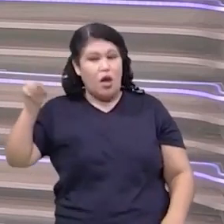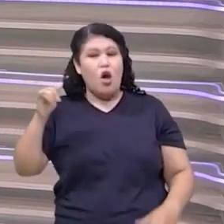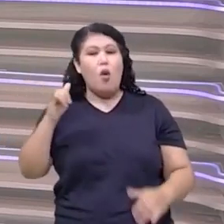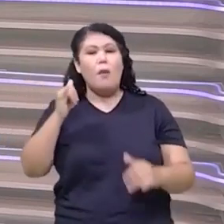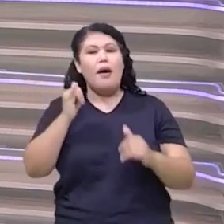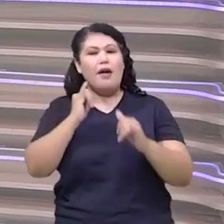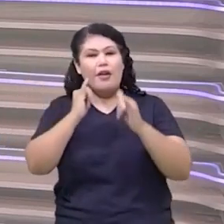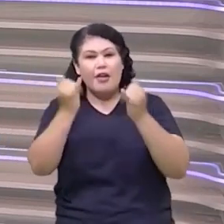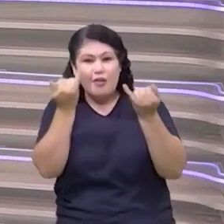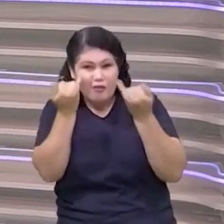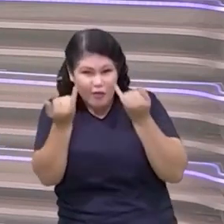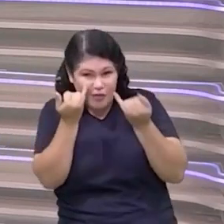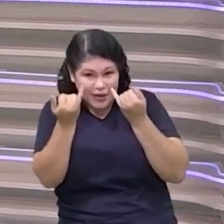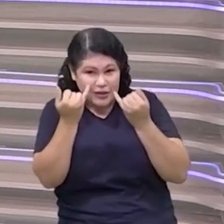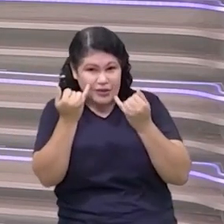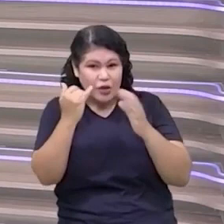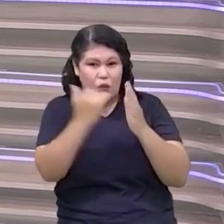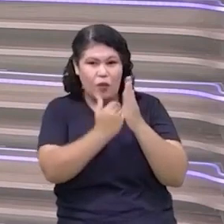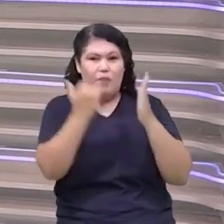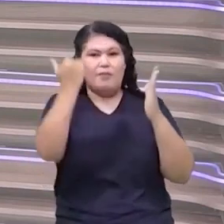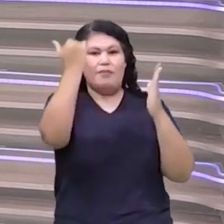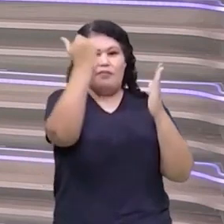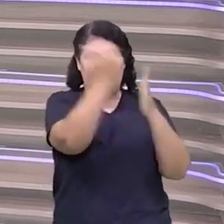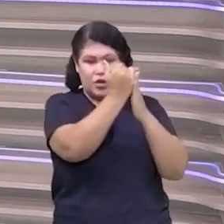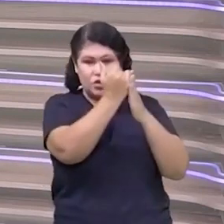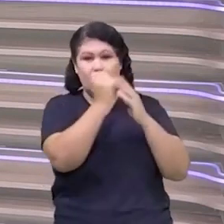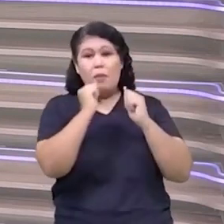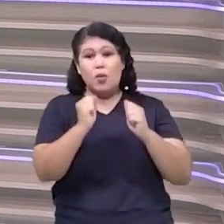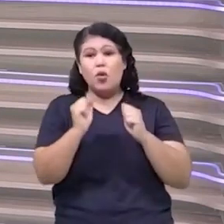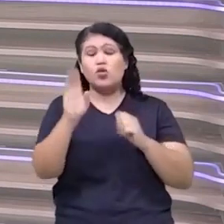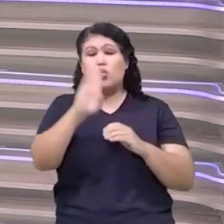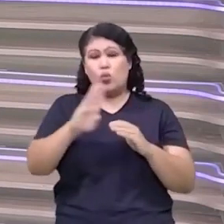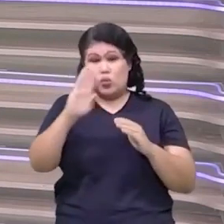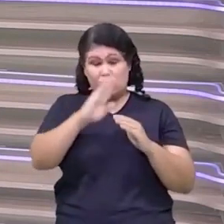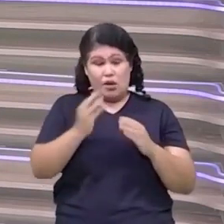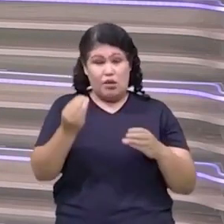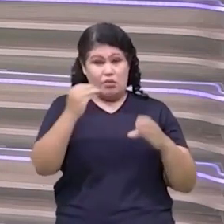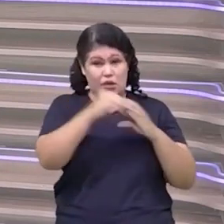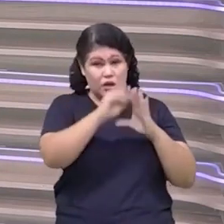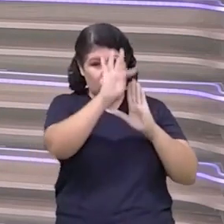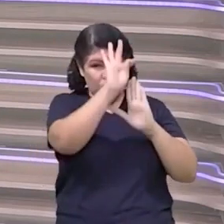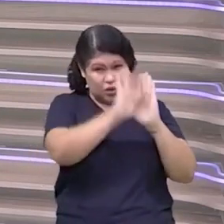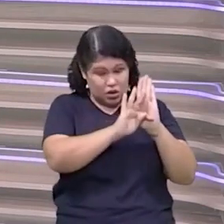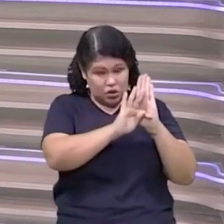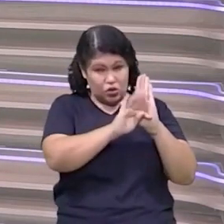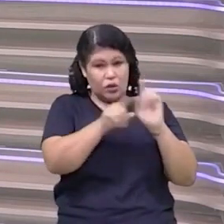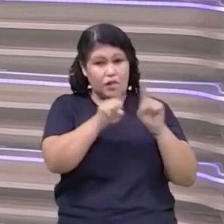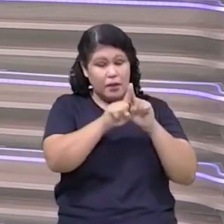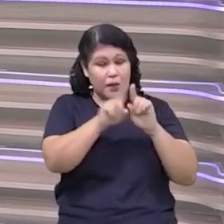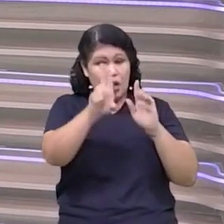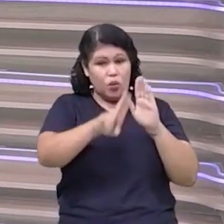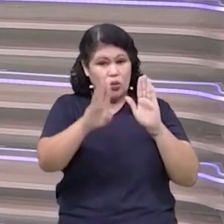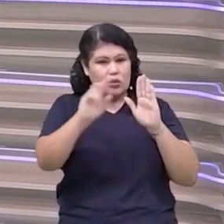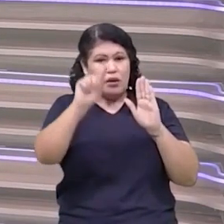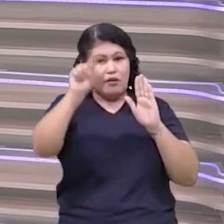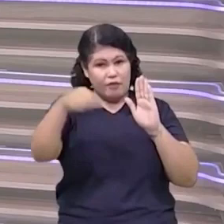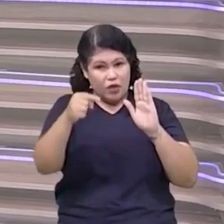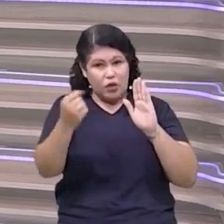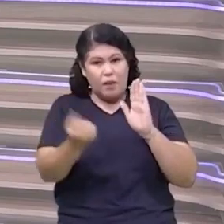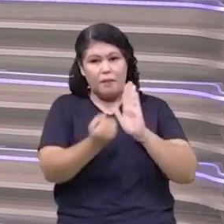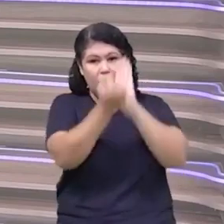o que eu faço? Como é que eu vou colocá-la no meu texto? Eu vou usar a vírgula para demarcar, para